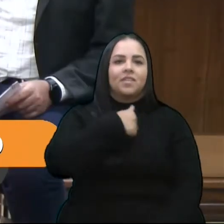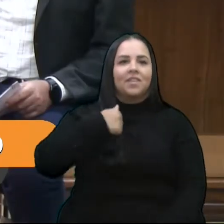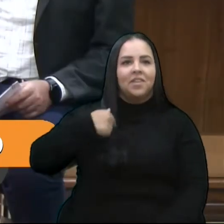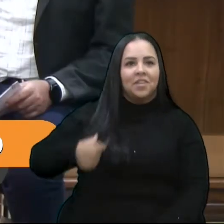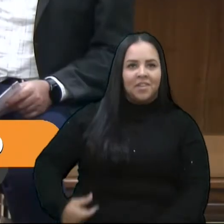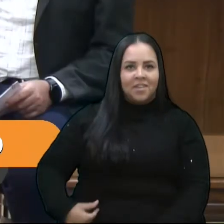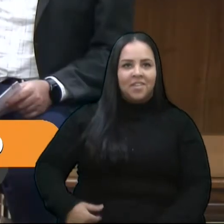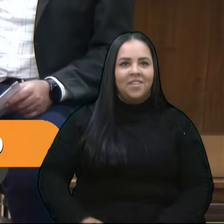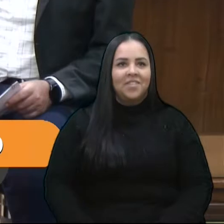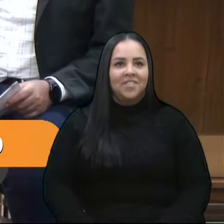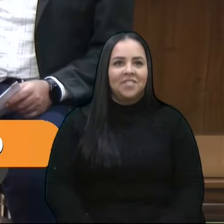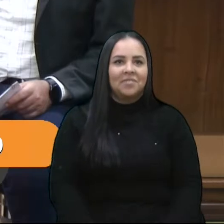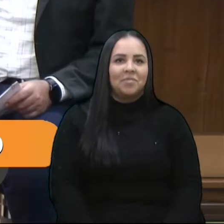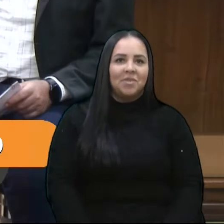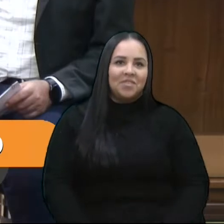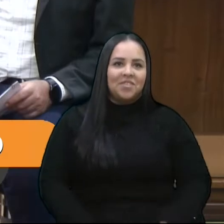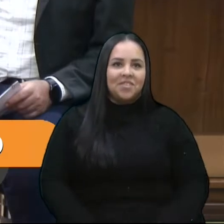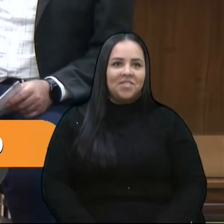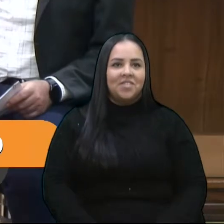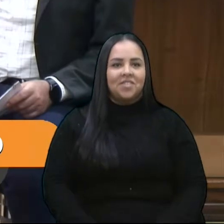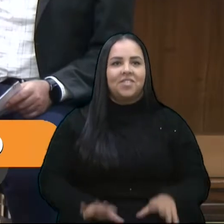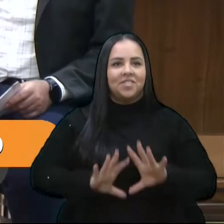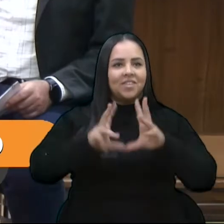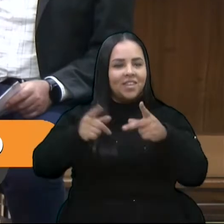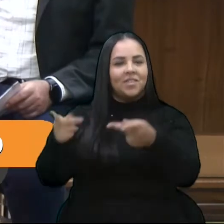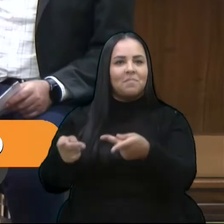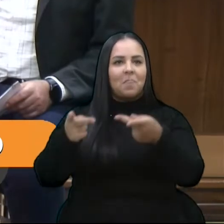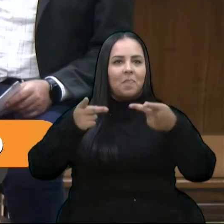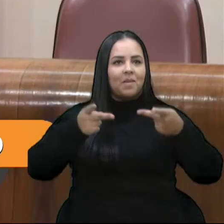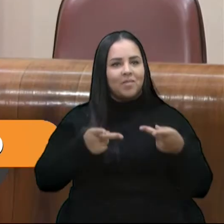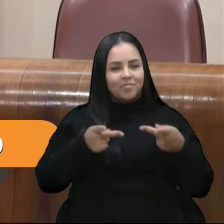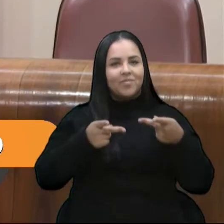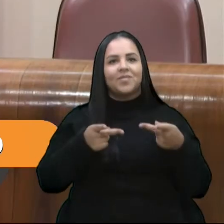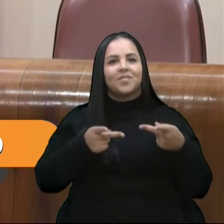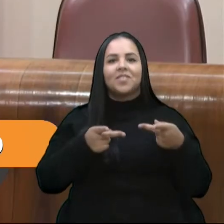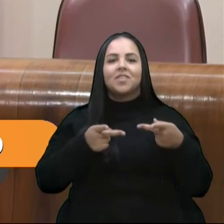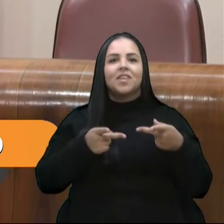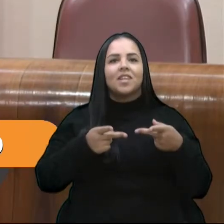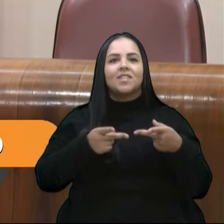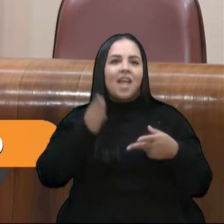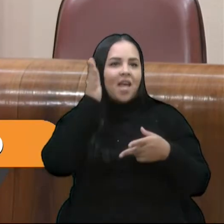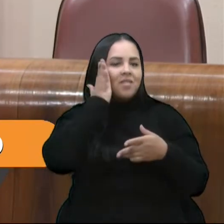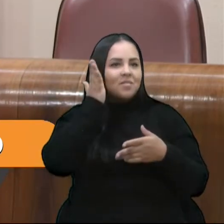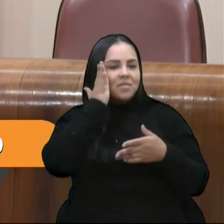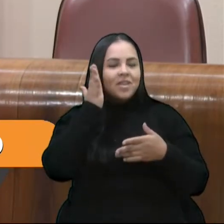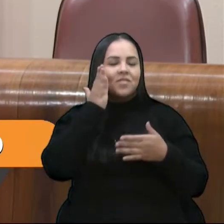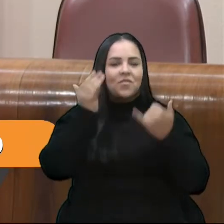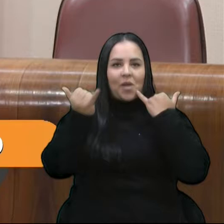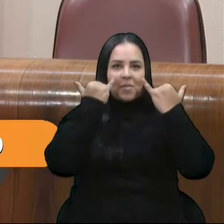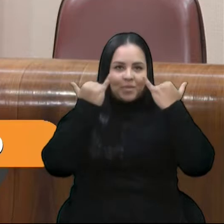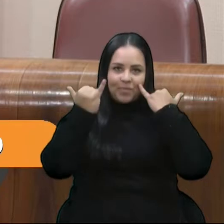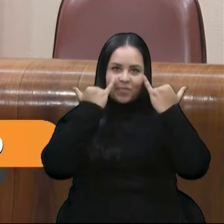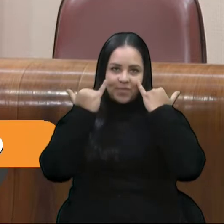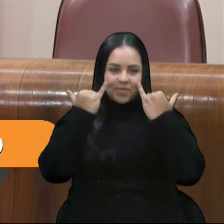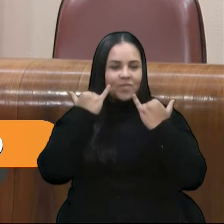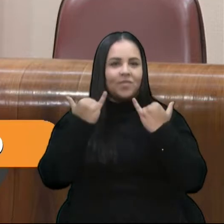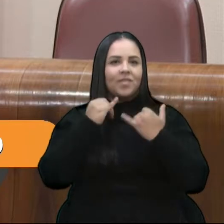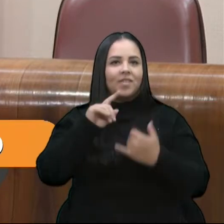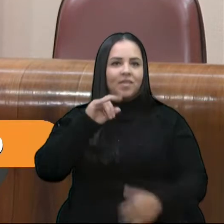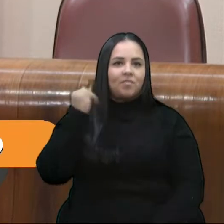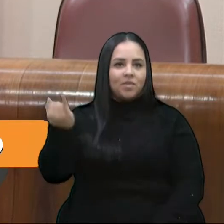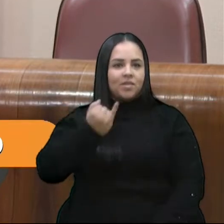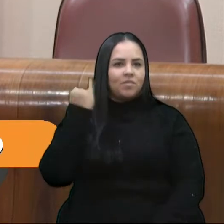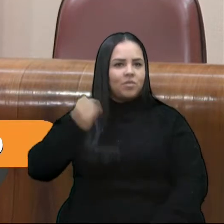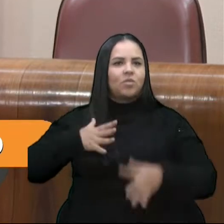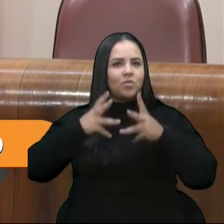nossos convidados, Fábio, têm um belo currículo e saberão com certeza trazer orientações e também informações importantes para